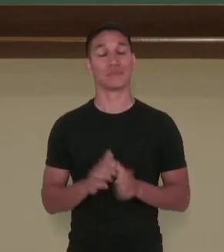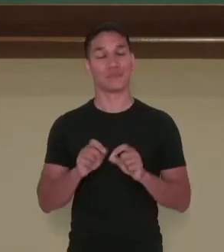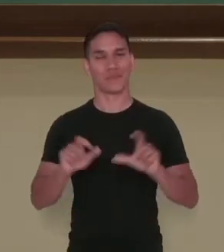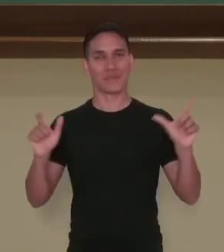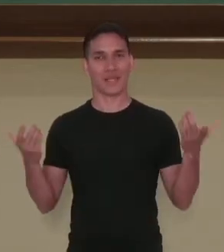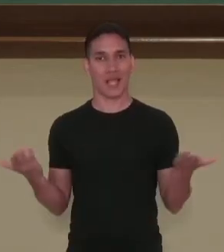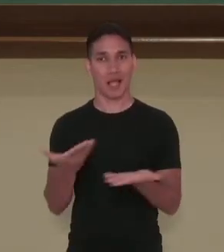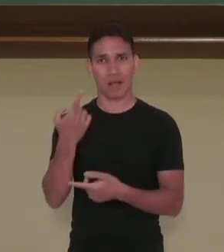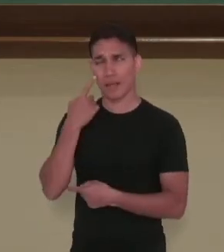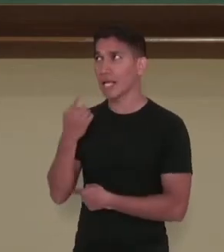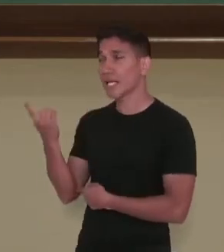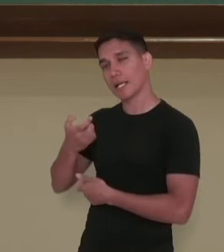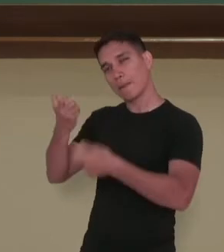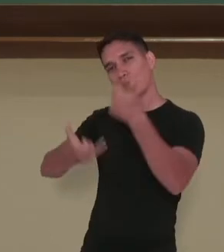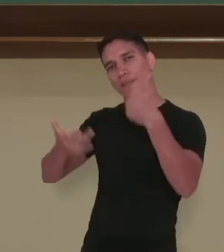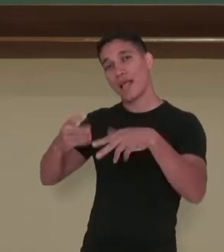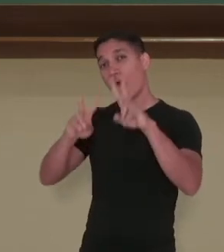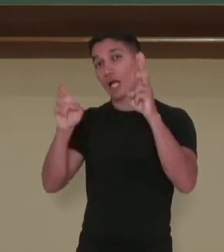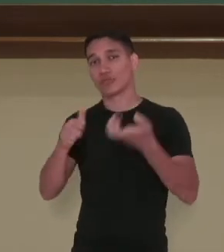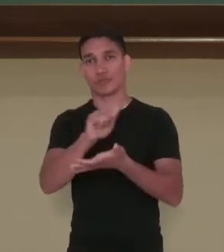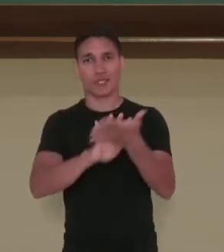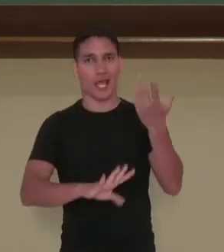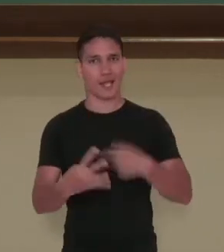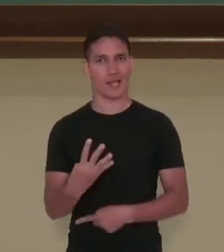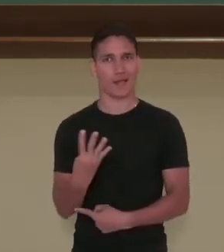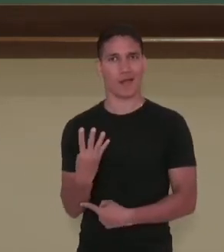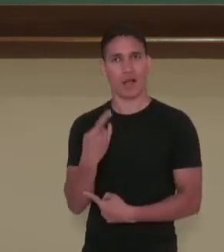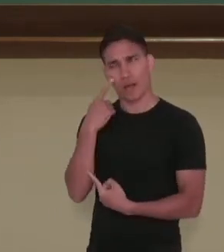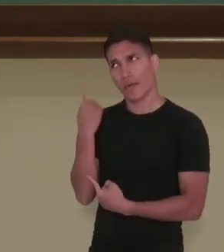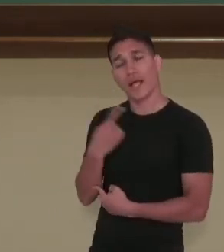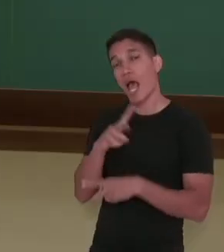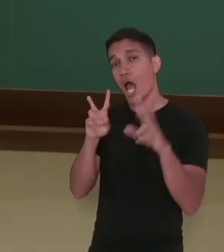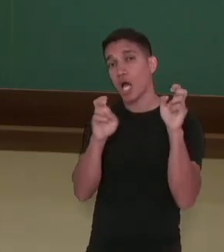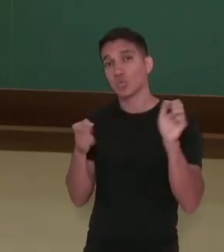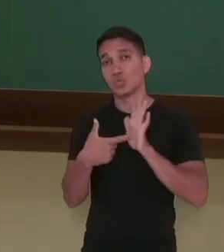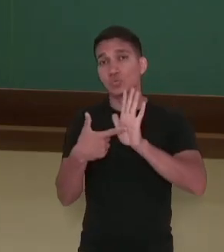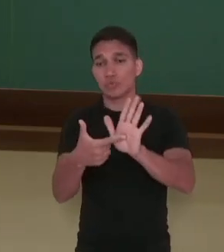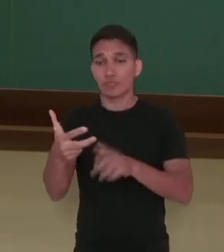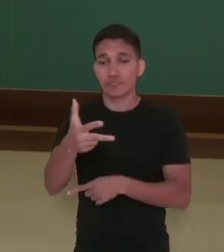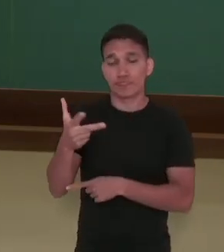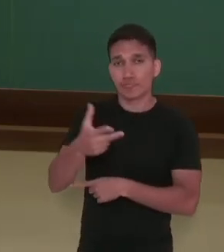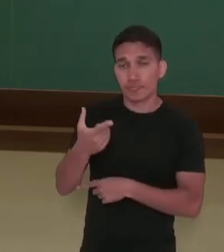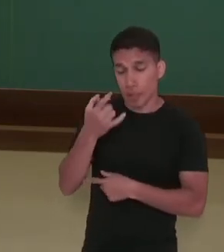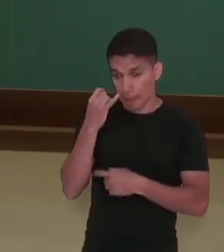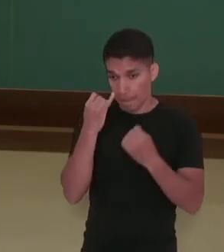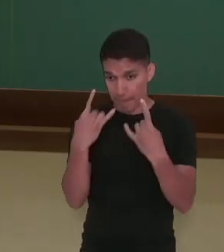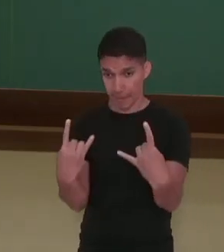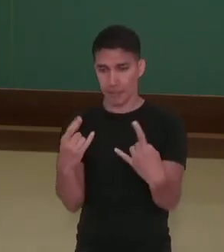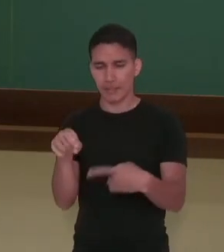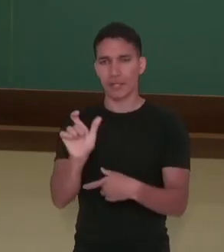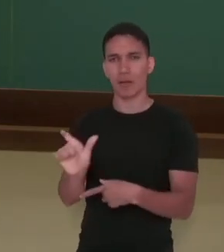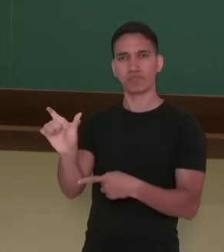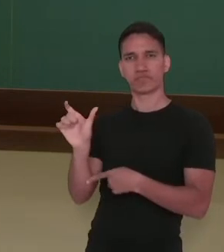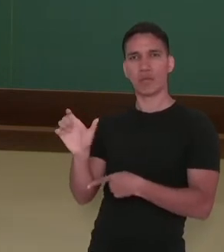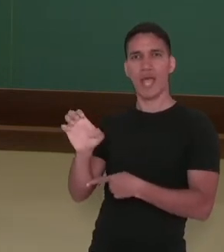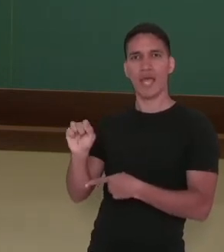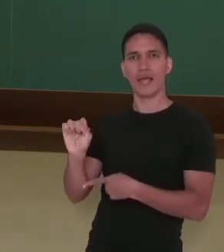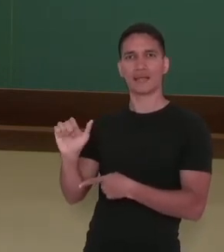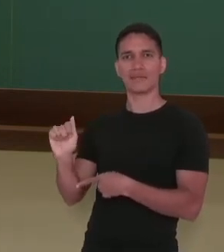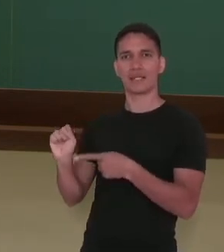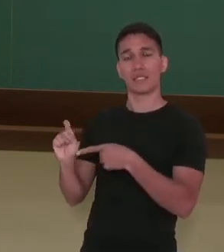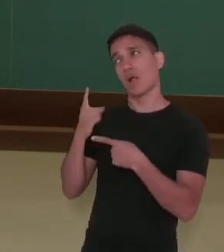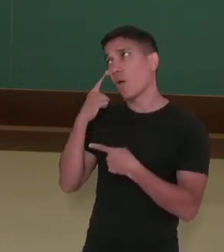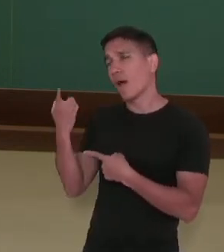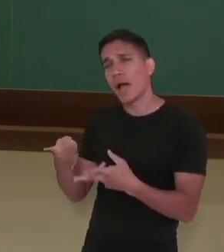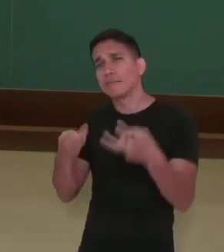Voltei. E estamos falando da atividade 4, a questão do pronome demonstrativo destacado, pronome essas.